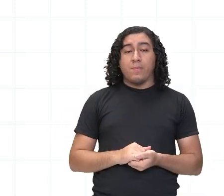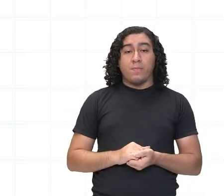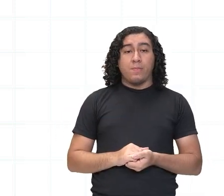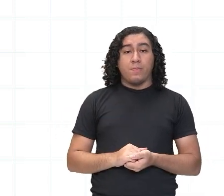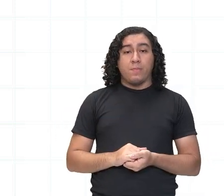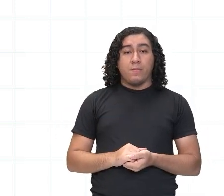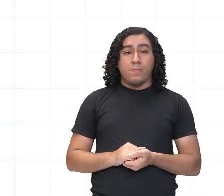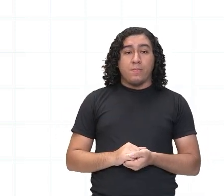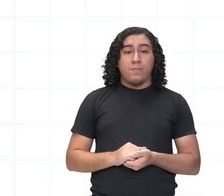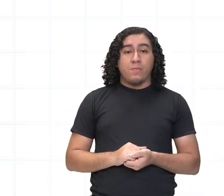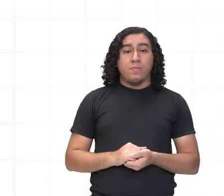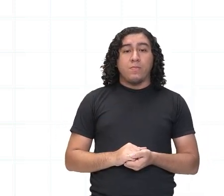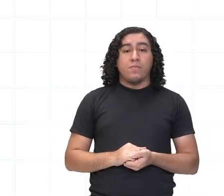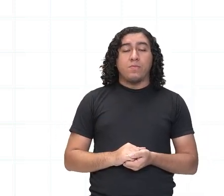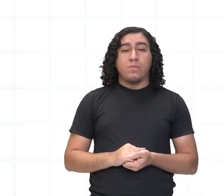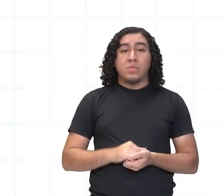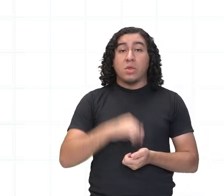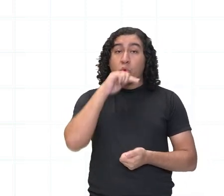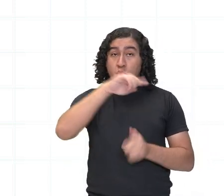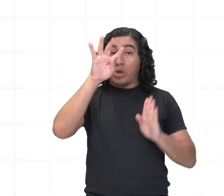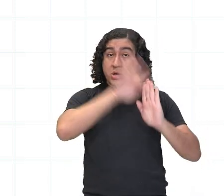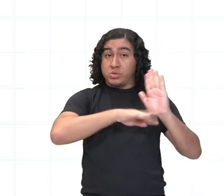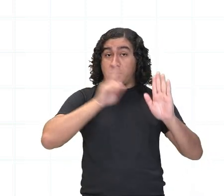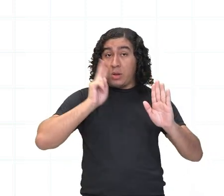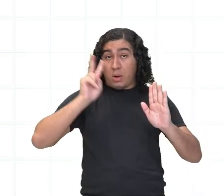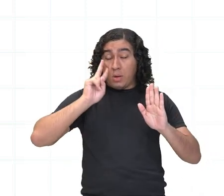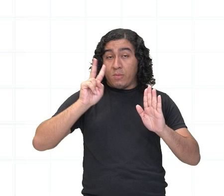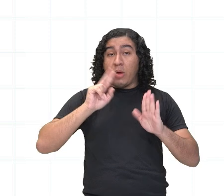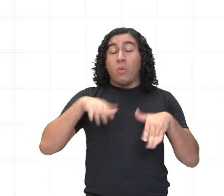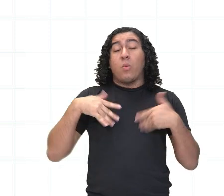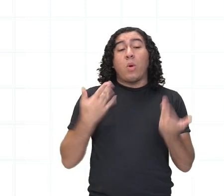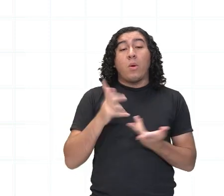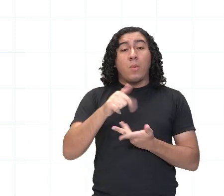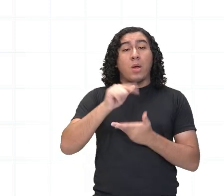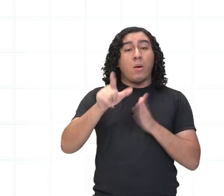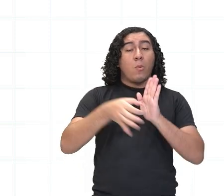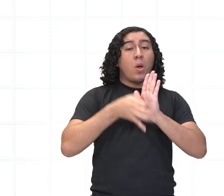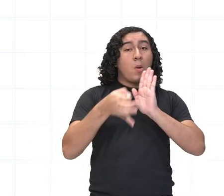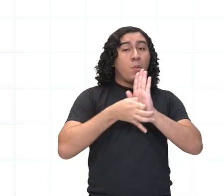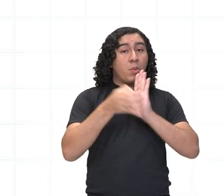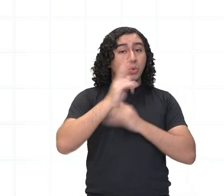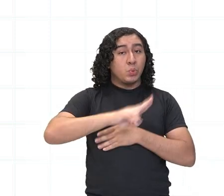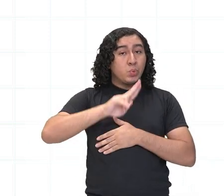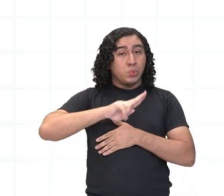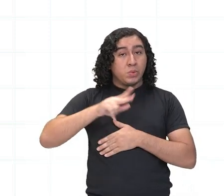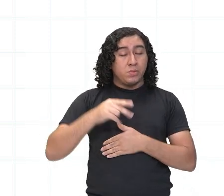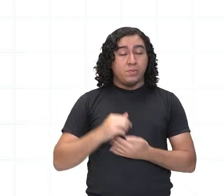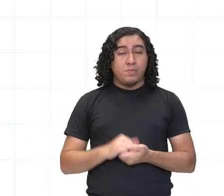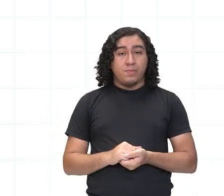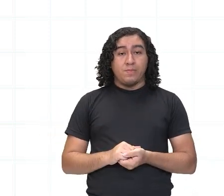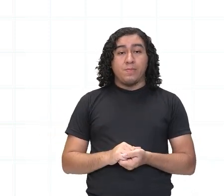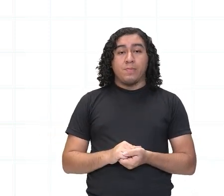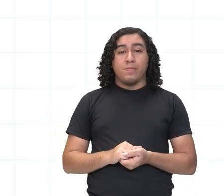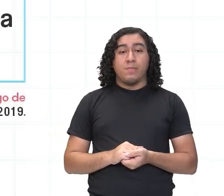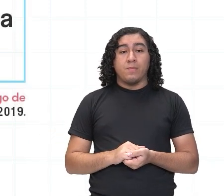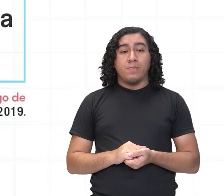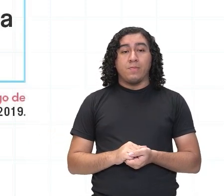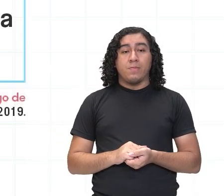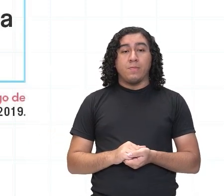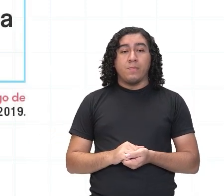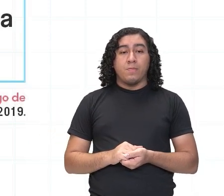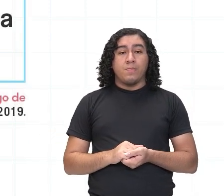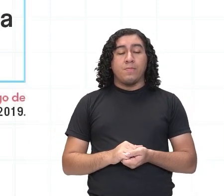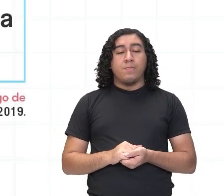do texto A Infância Não Pode Esperar, quais são os argumentos utilizados? Olhem só, coloca no